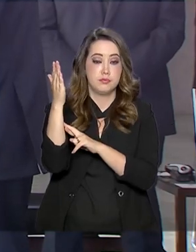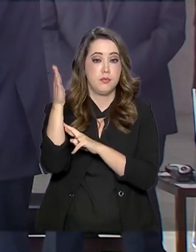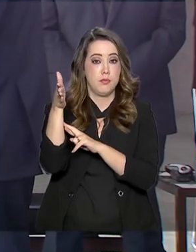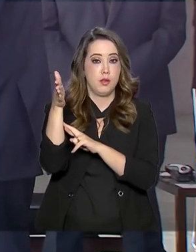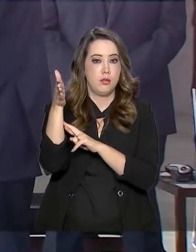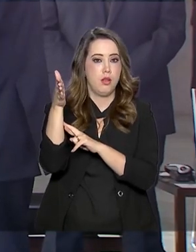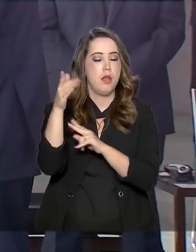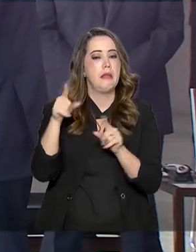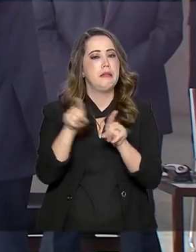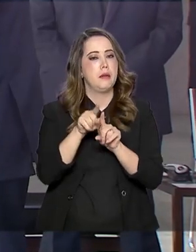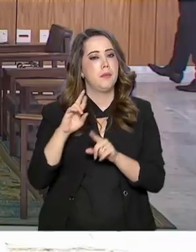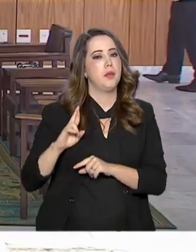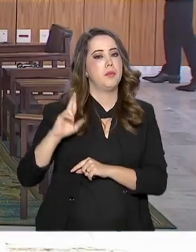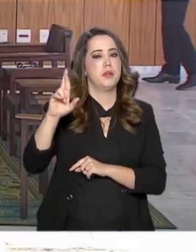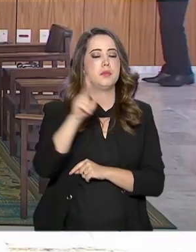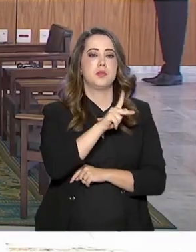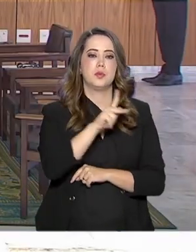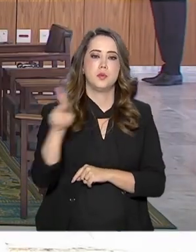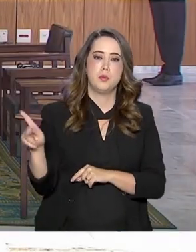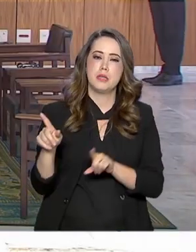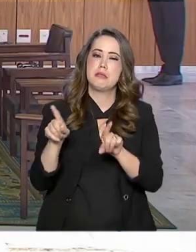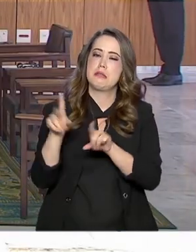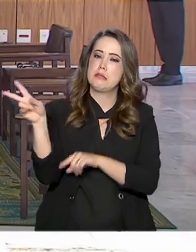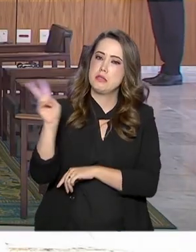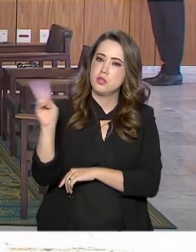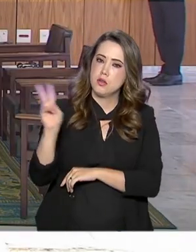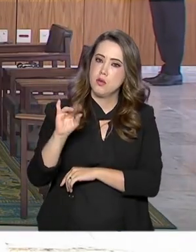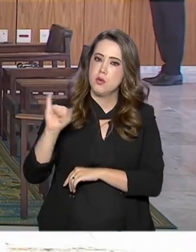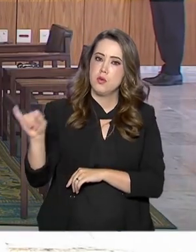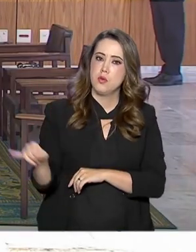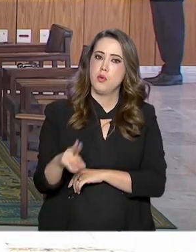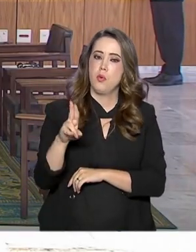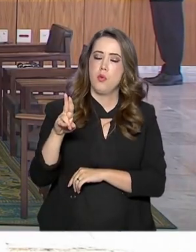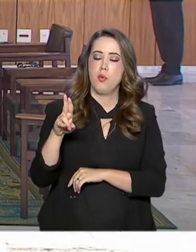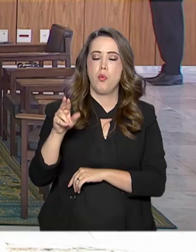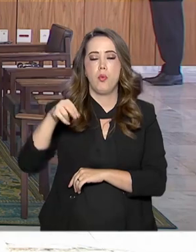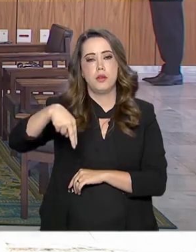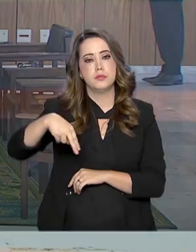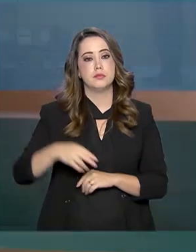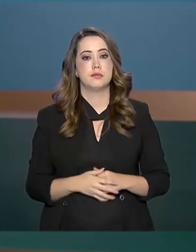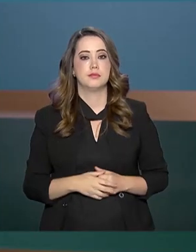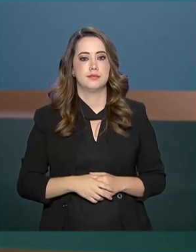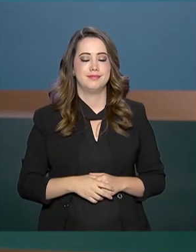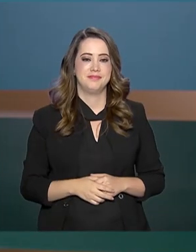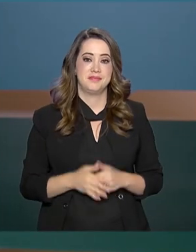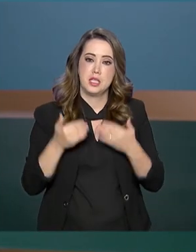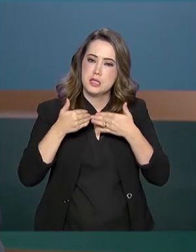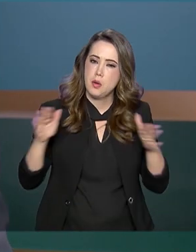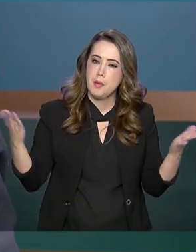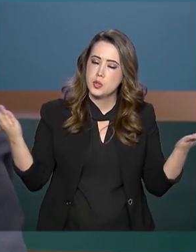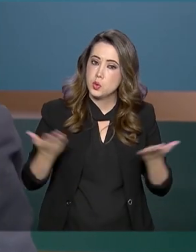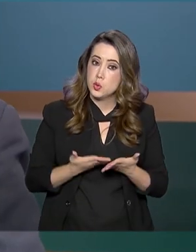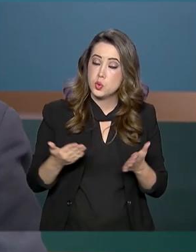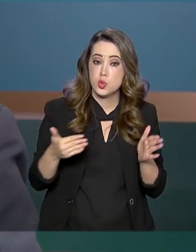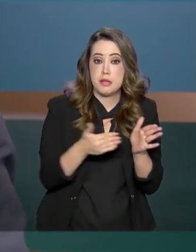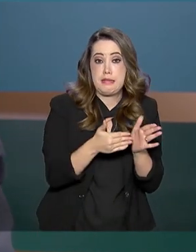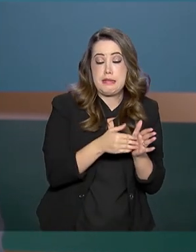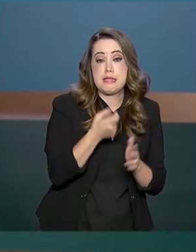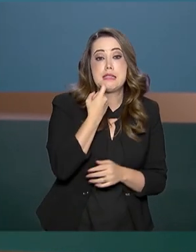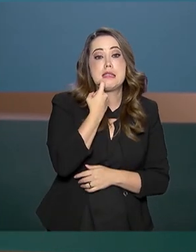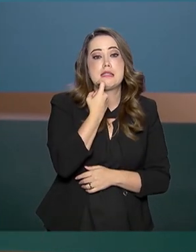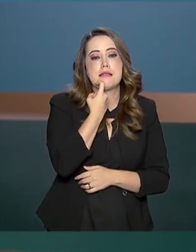além de uma representante do presidente encarregado da venezuela o ângulo e do estão abertas de hoje até